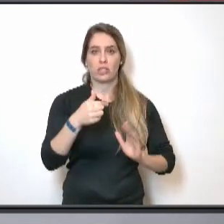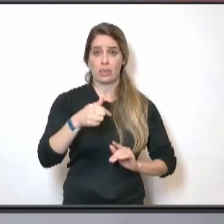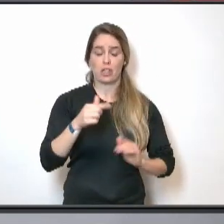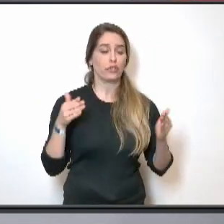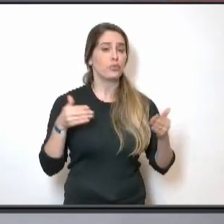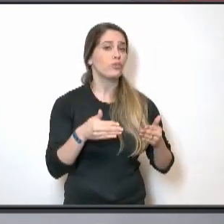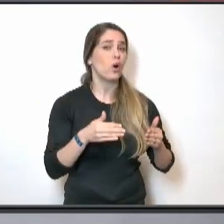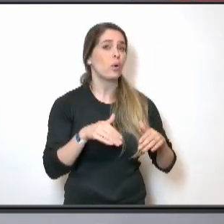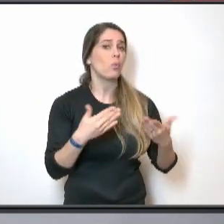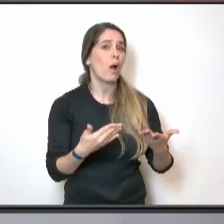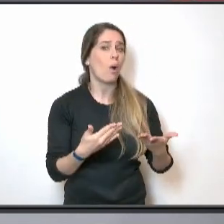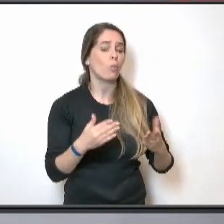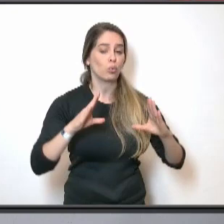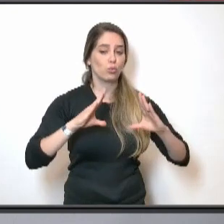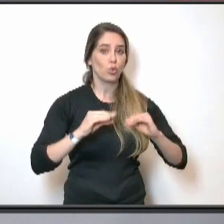uma noite só.